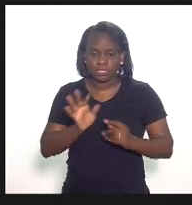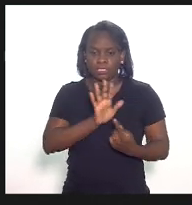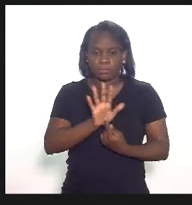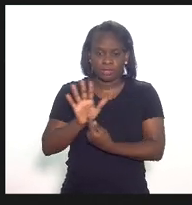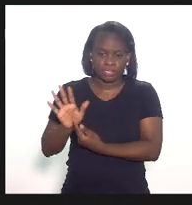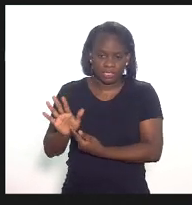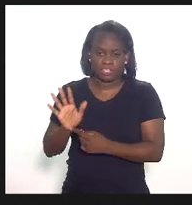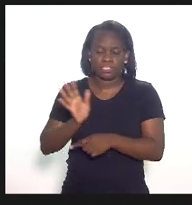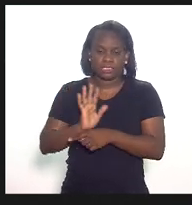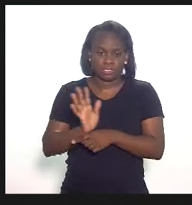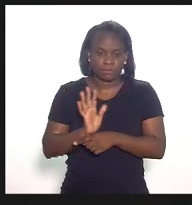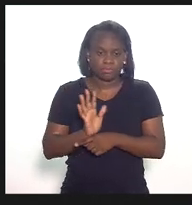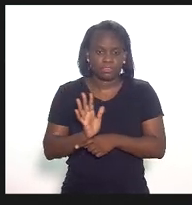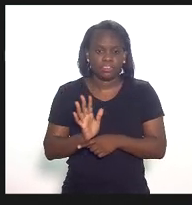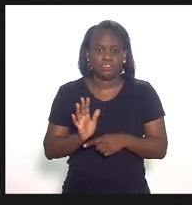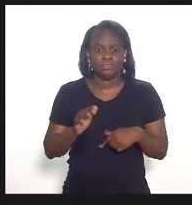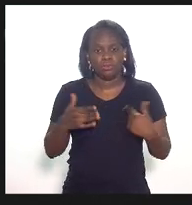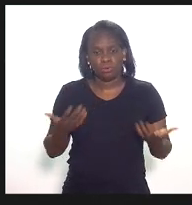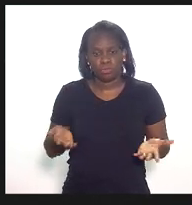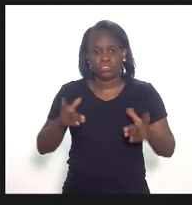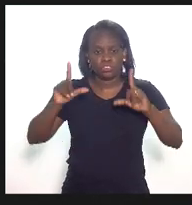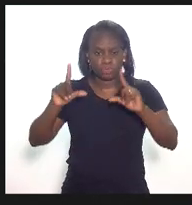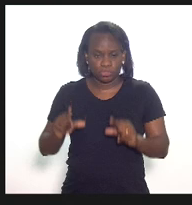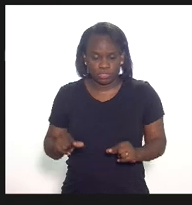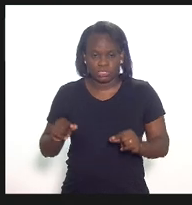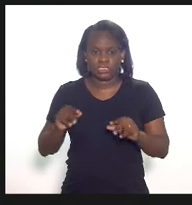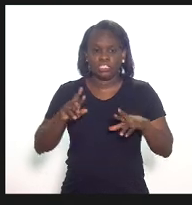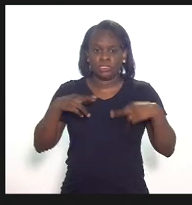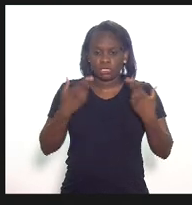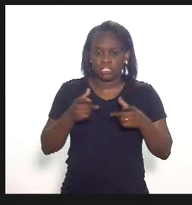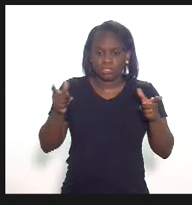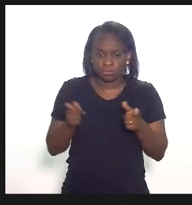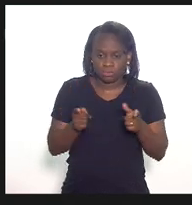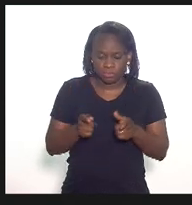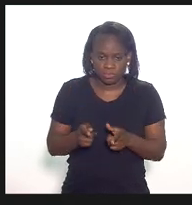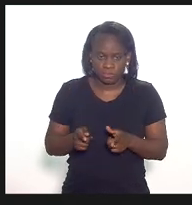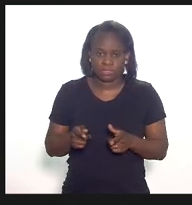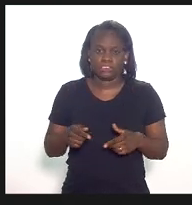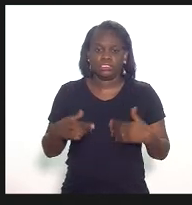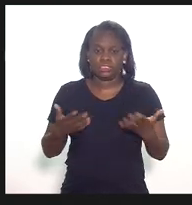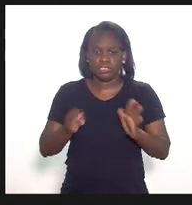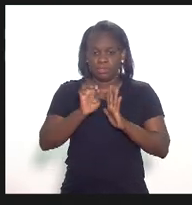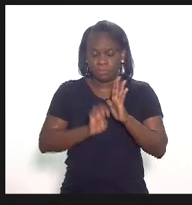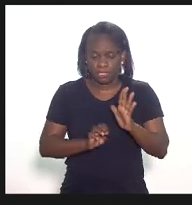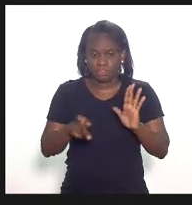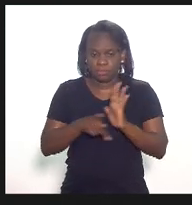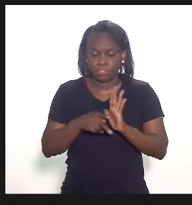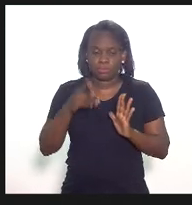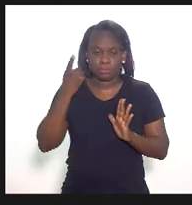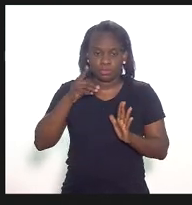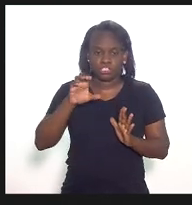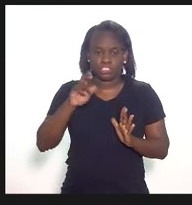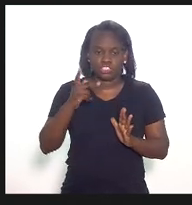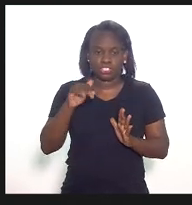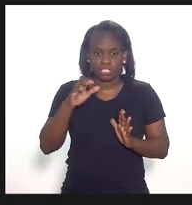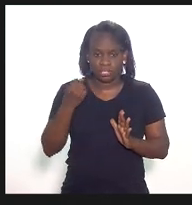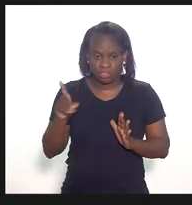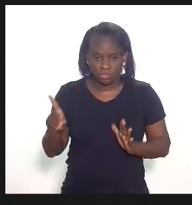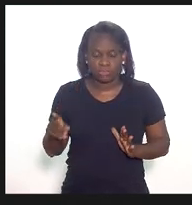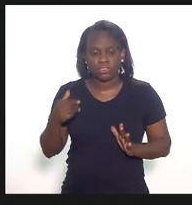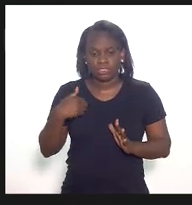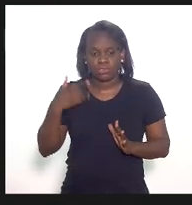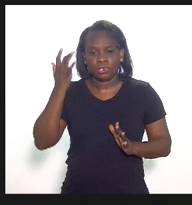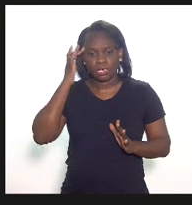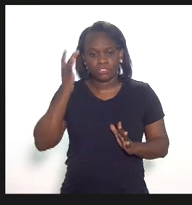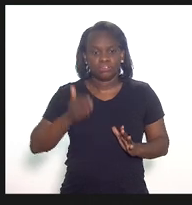cinema, ou pelo menos reduzir o número de sessões. Então, a emenda modificativa número 2, de autoria do deputado Chicão, é, ao meu ver,